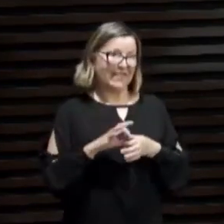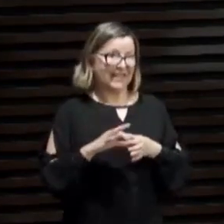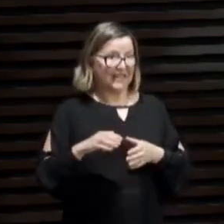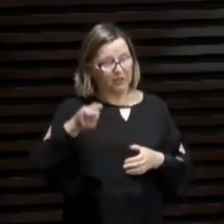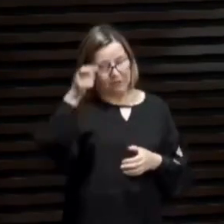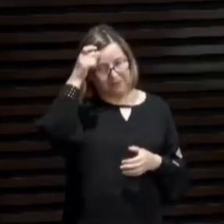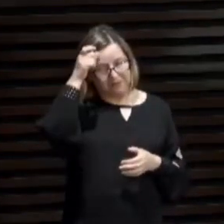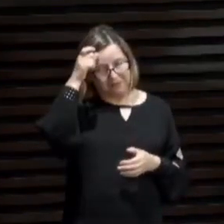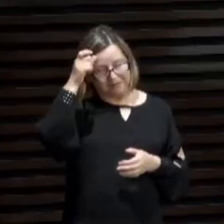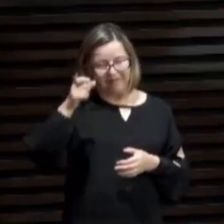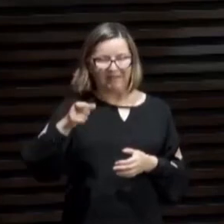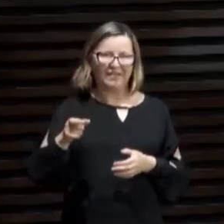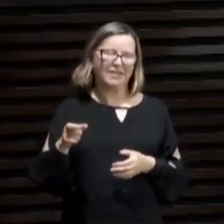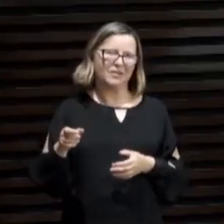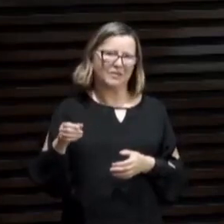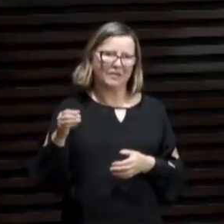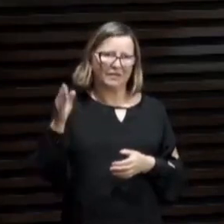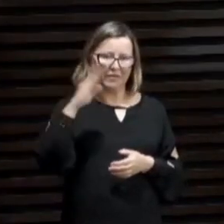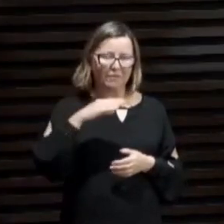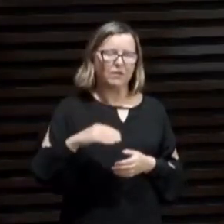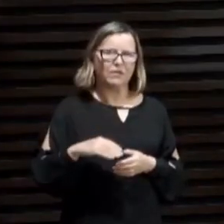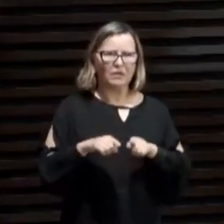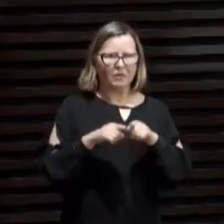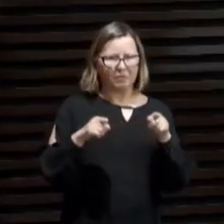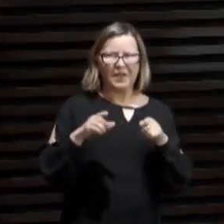assim: disse Moisés ao Senhor: por que fizeste mal ao teu servo?